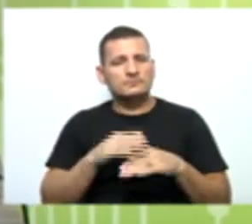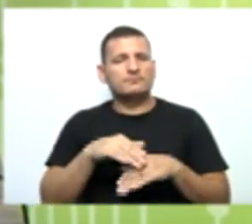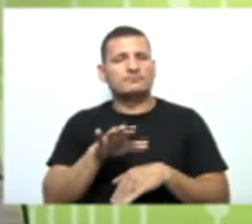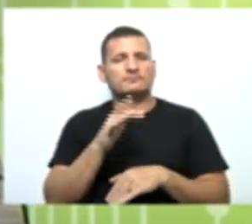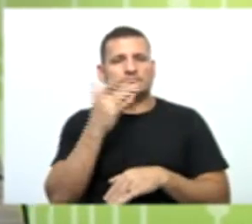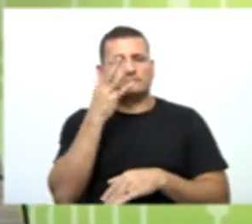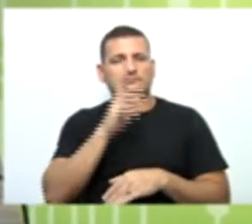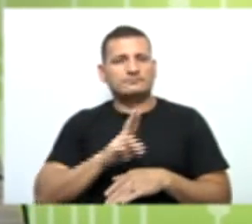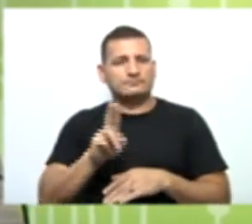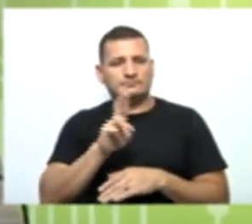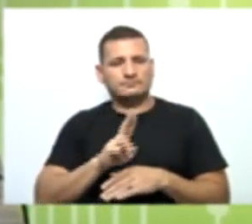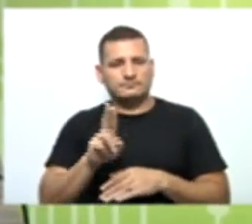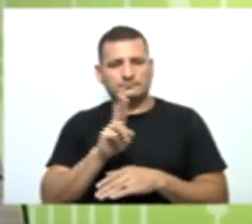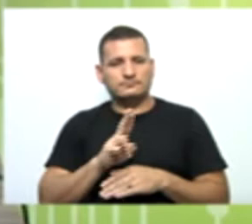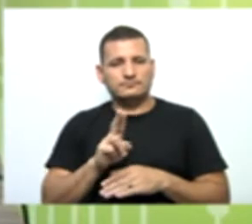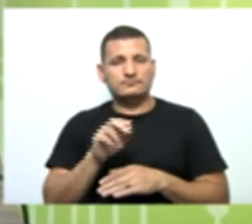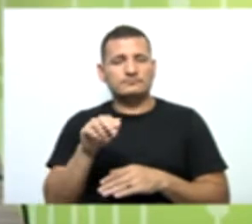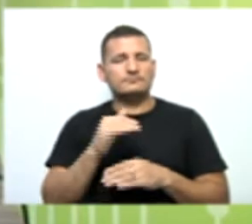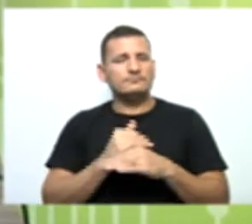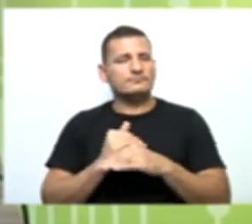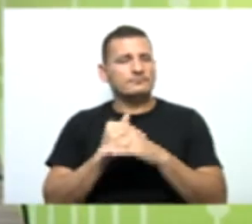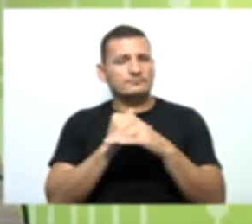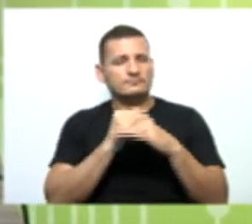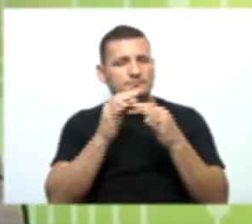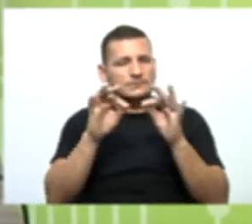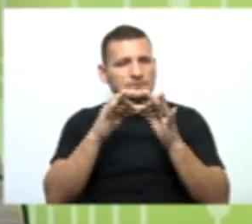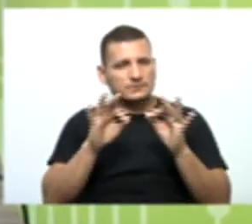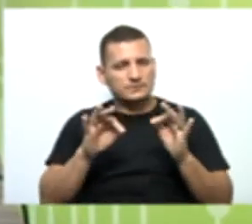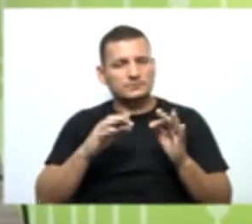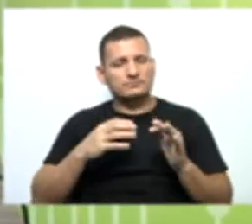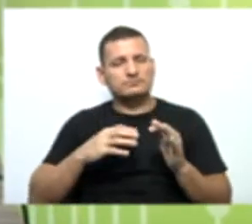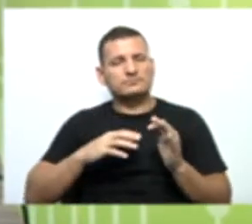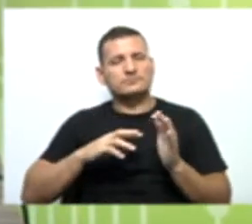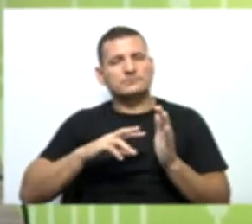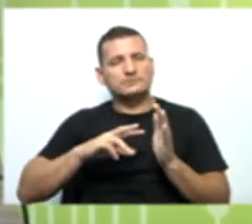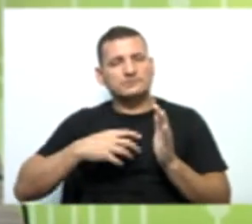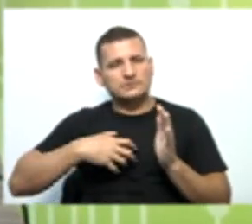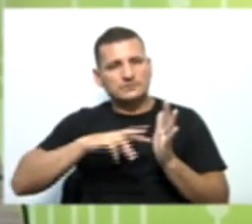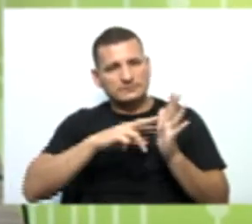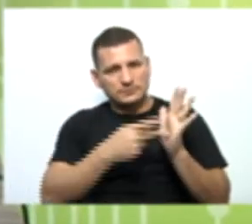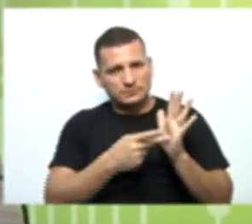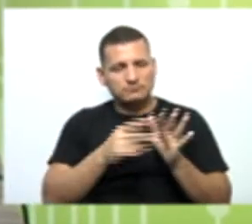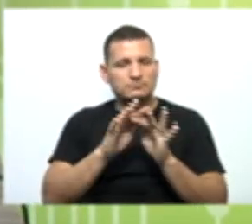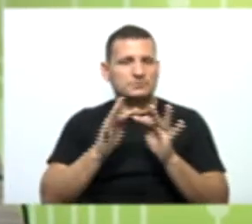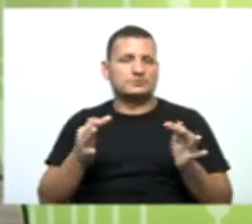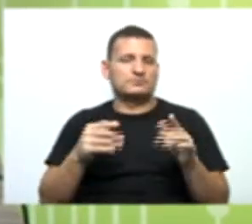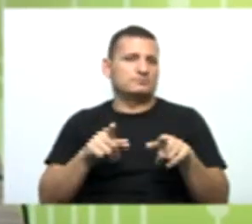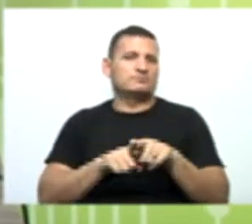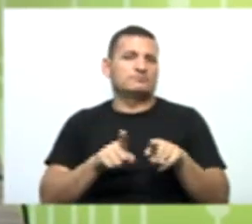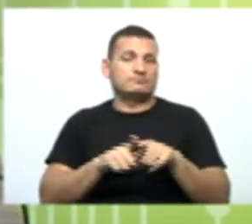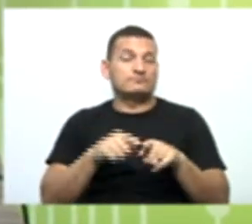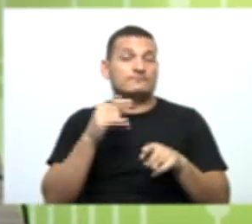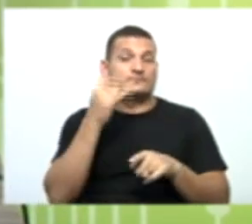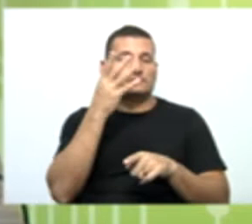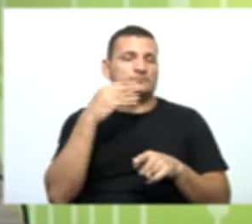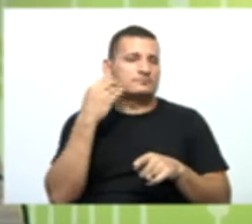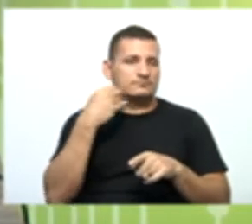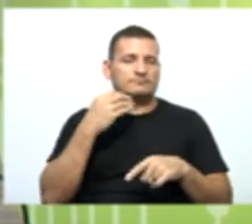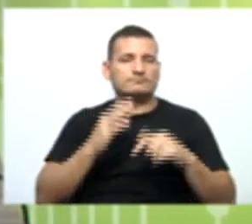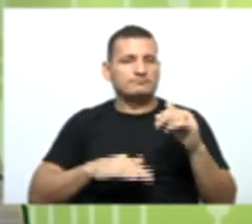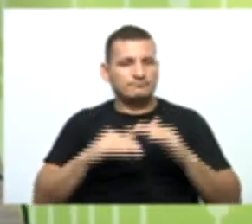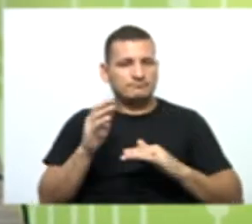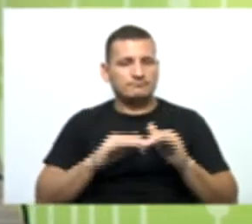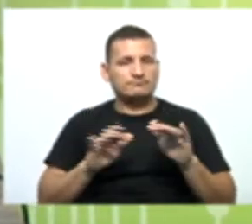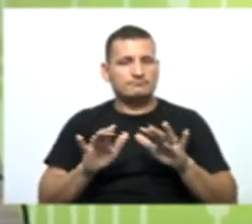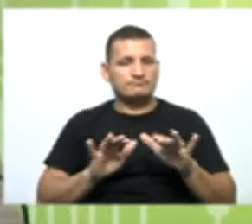ser utilizada e com padrões sintáticos e semânticos simples também, para facilitar a experiência dos desenvolvedores. Então,